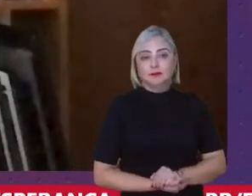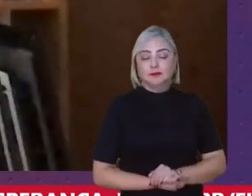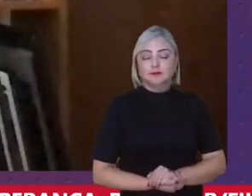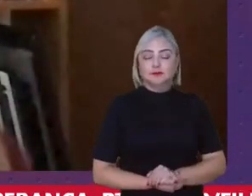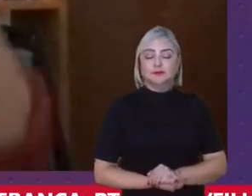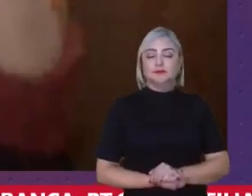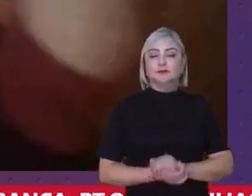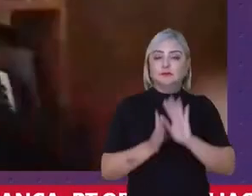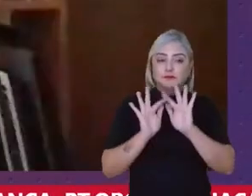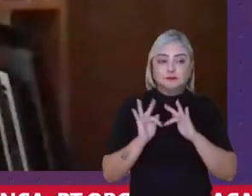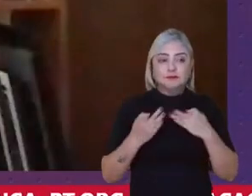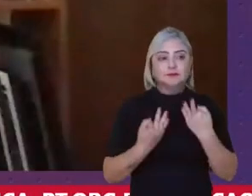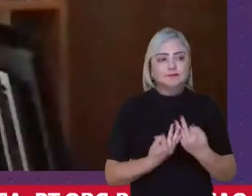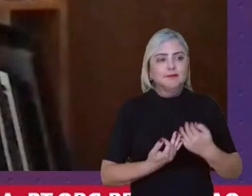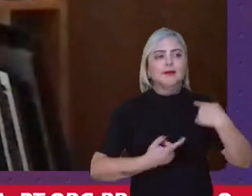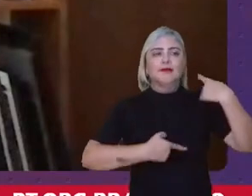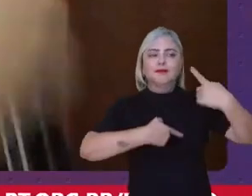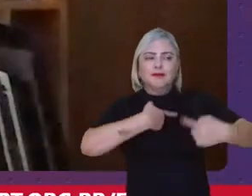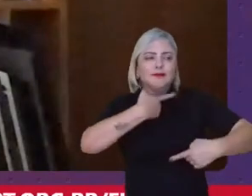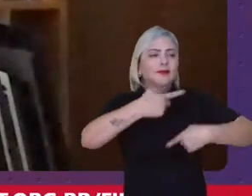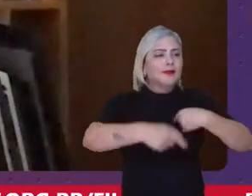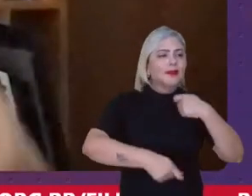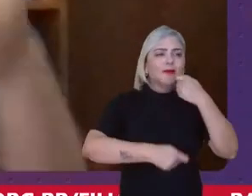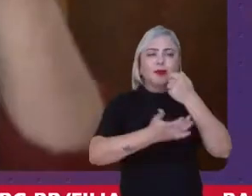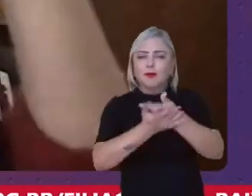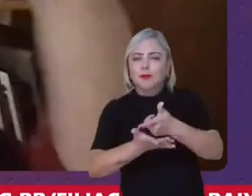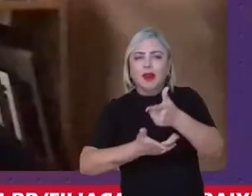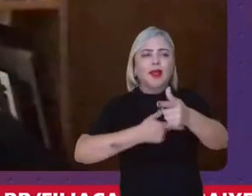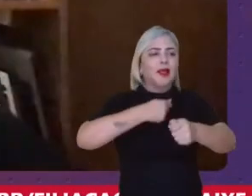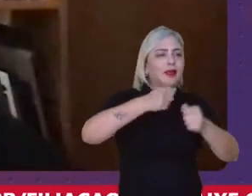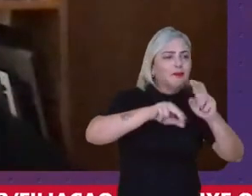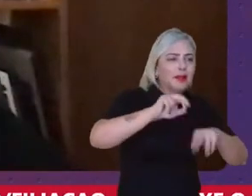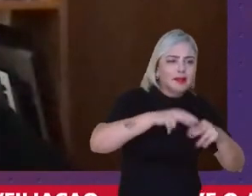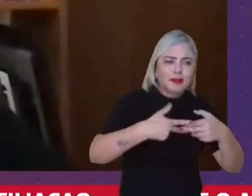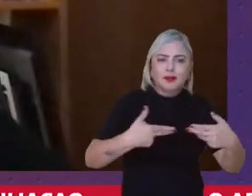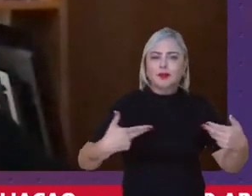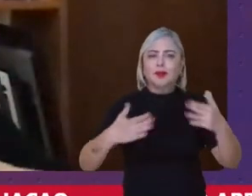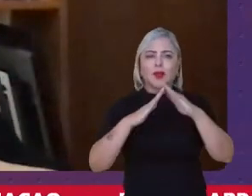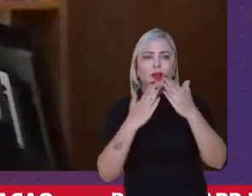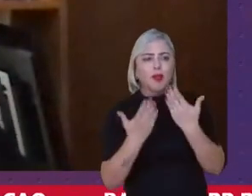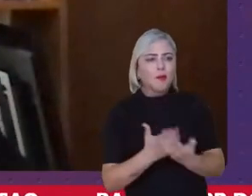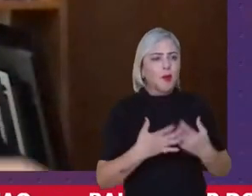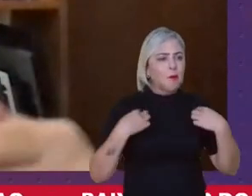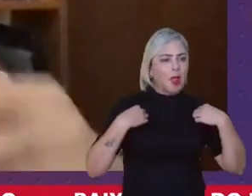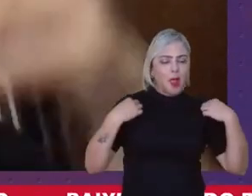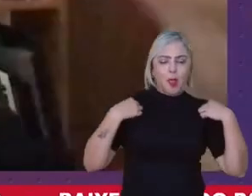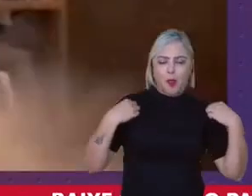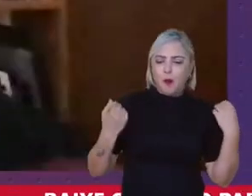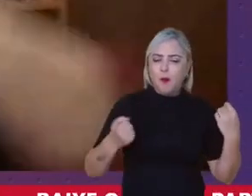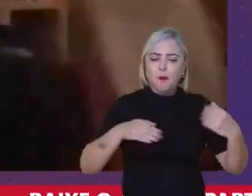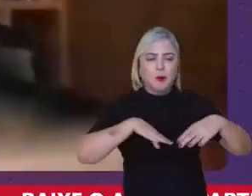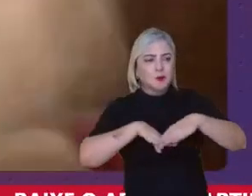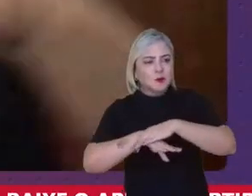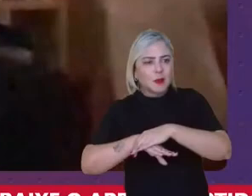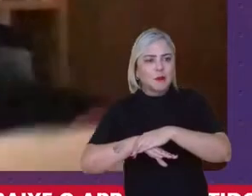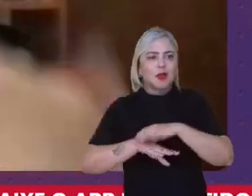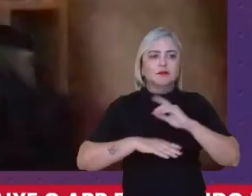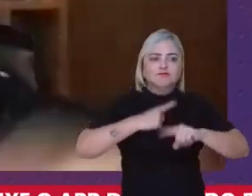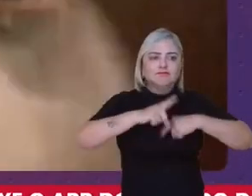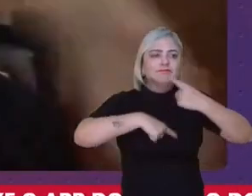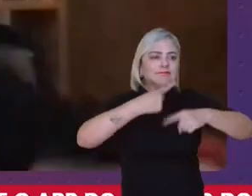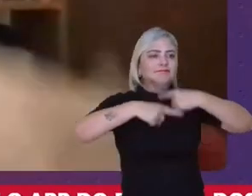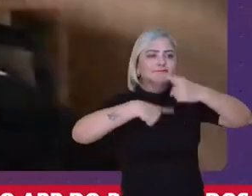mais renda para sua família, que também vai comprar, e vai comprar um material escolar, vai comprar uma roupa, vai comprar um calçado, e com